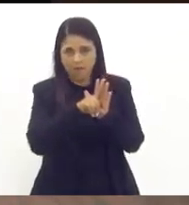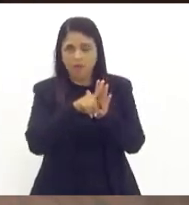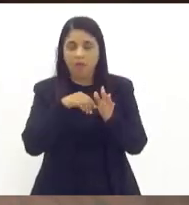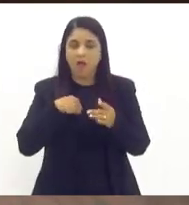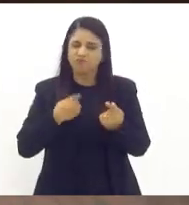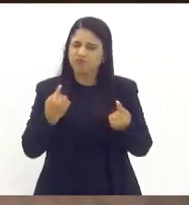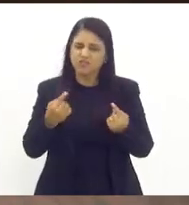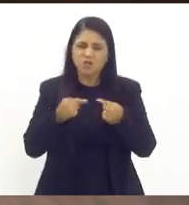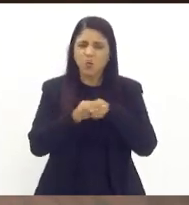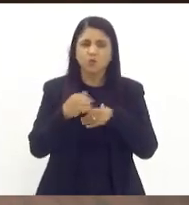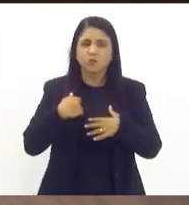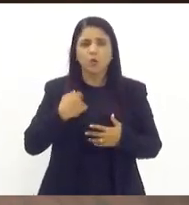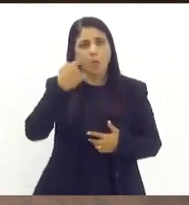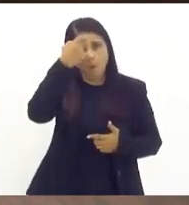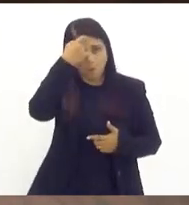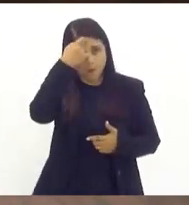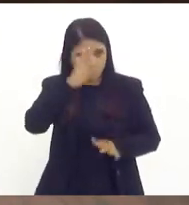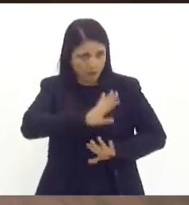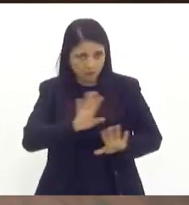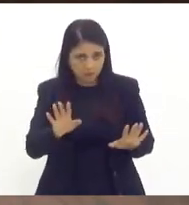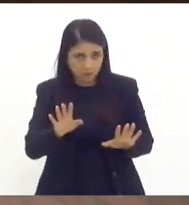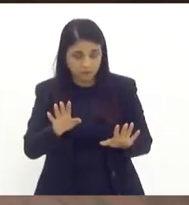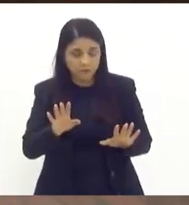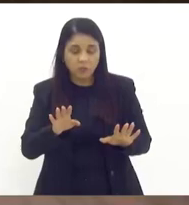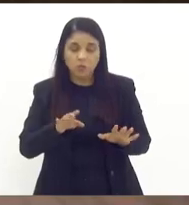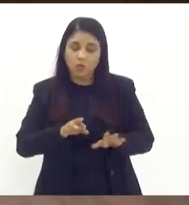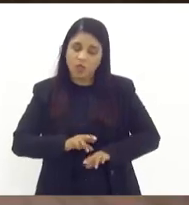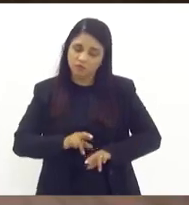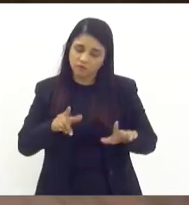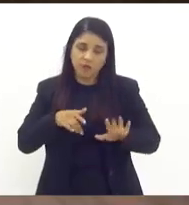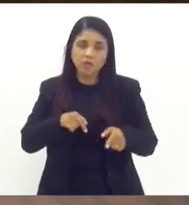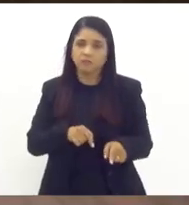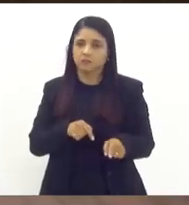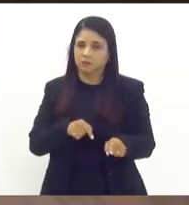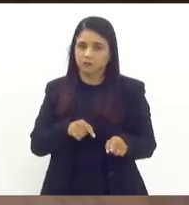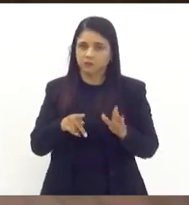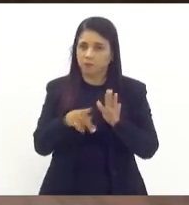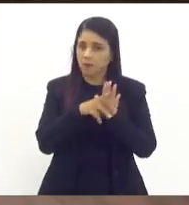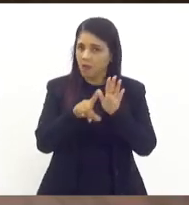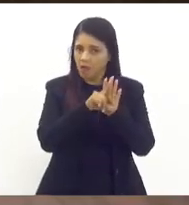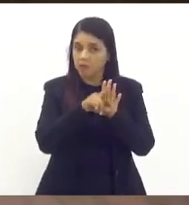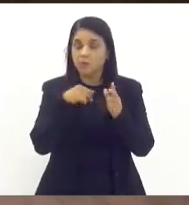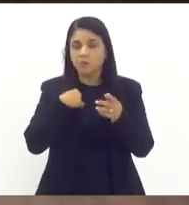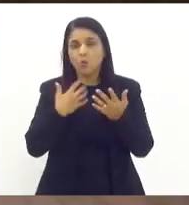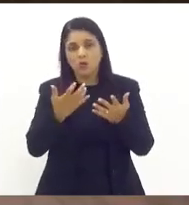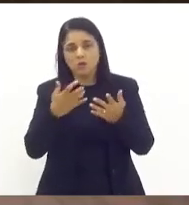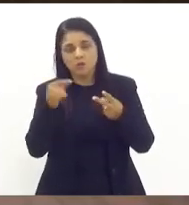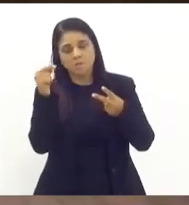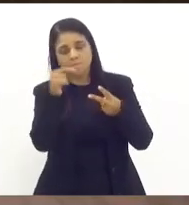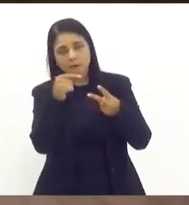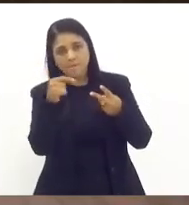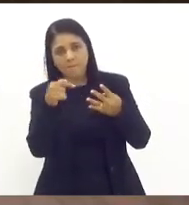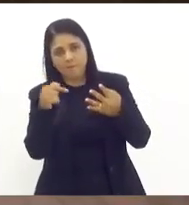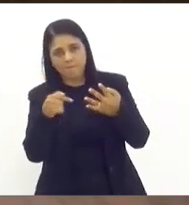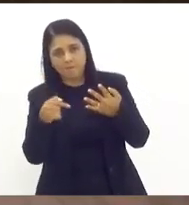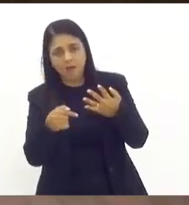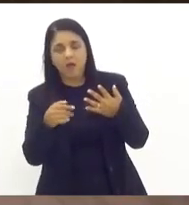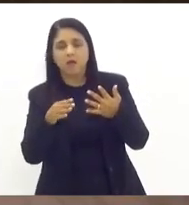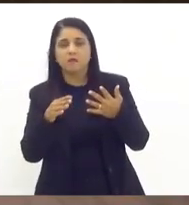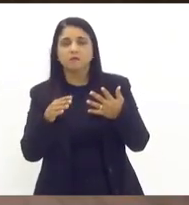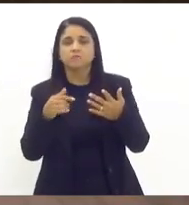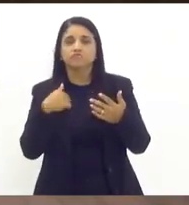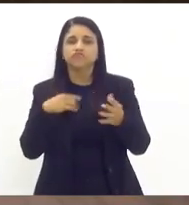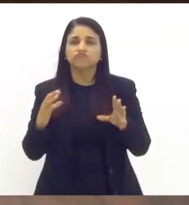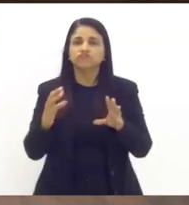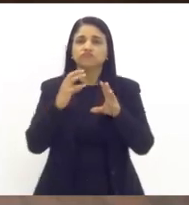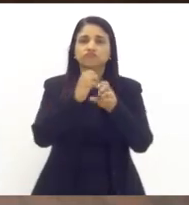meus princípios e tal e não farei aqui nesse caso mas eu queria fazer algumas ponderações que eu acho que são razoáveis para